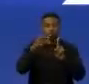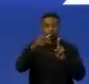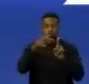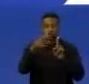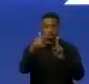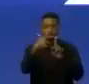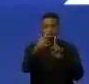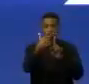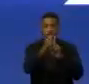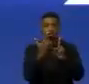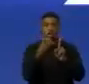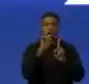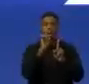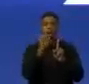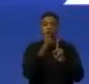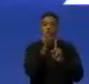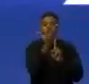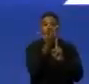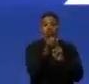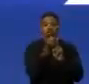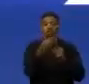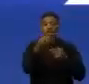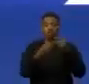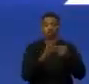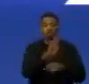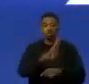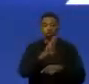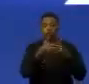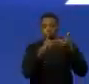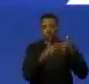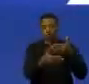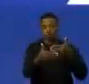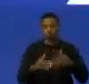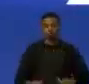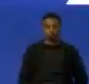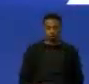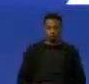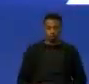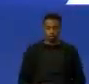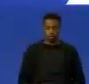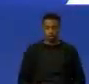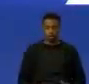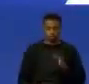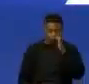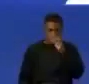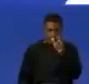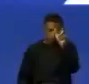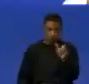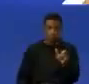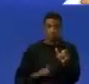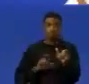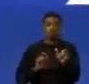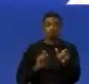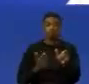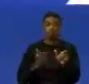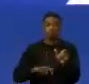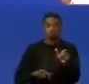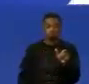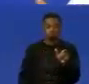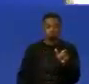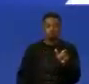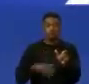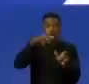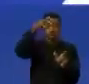consegue ali guardar a sua água para posterior uso. Então, nesse caso, essas espécies captam água do letra C,